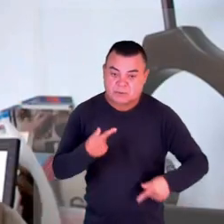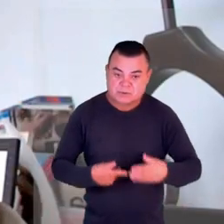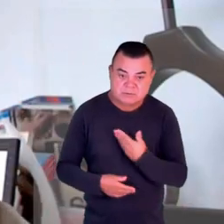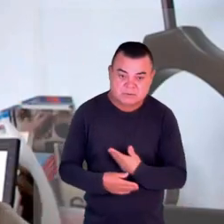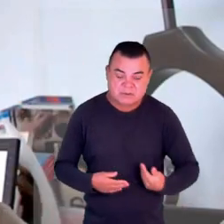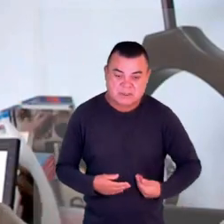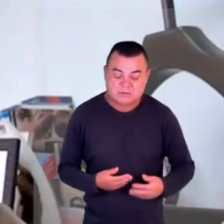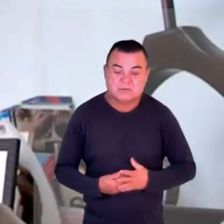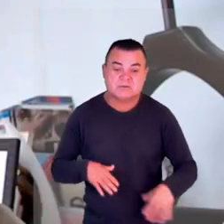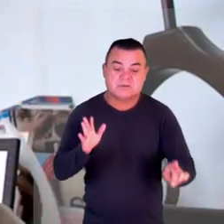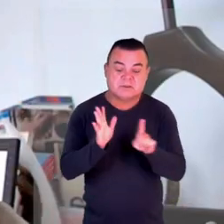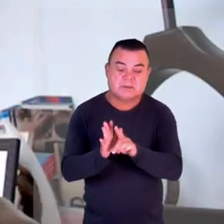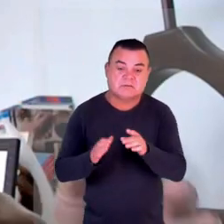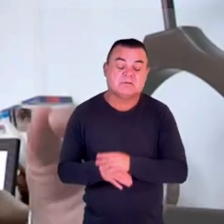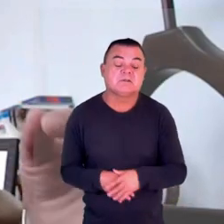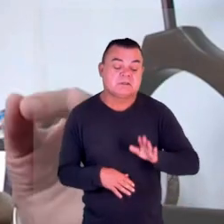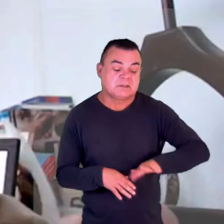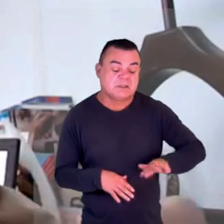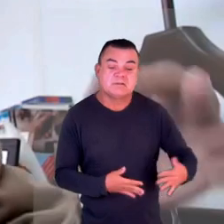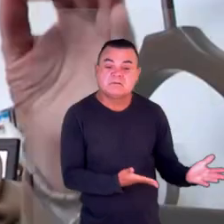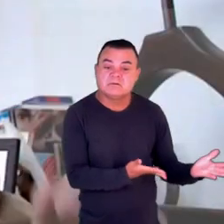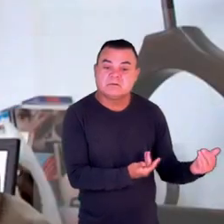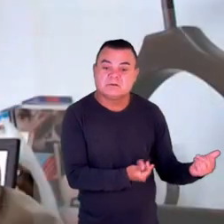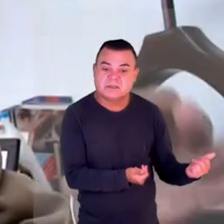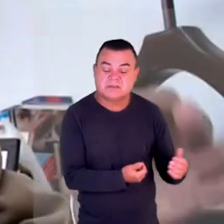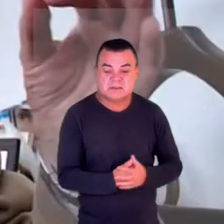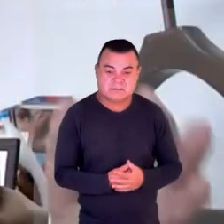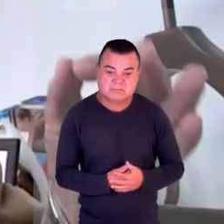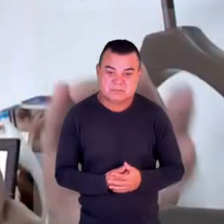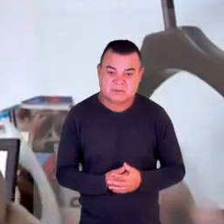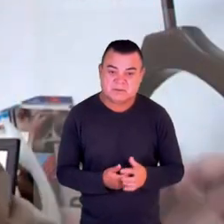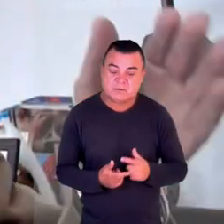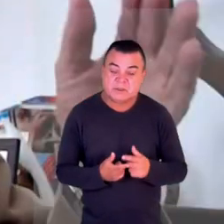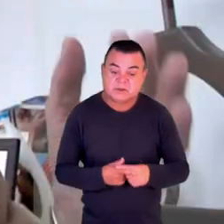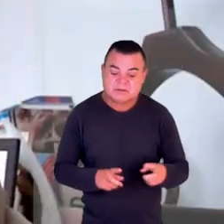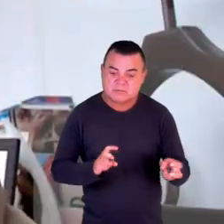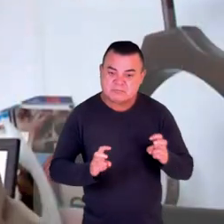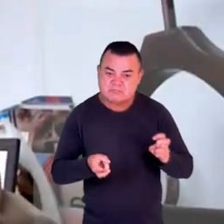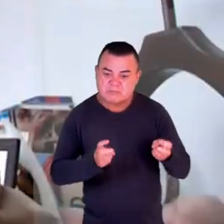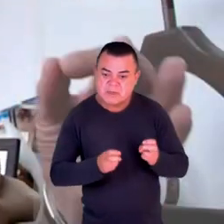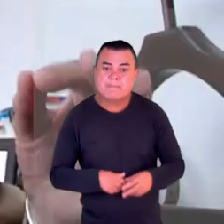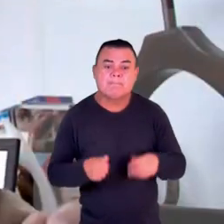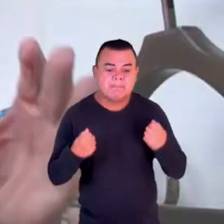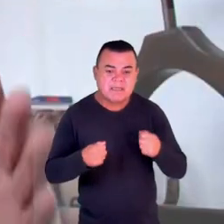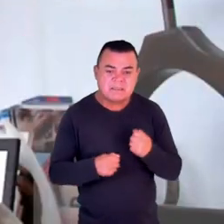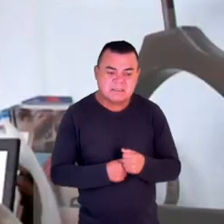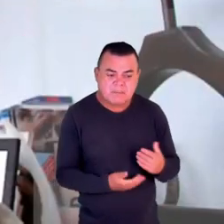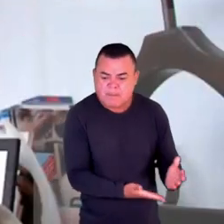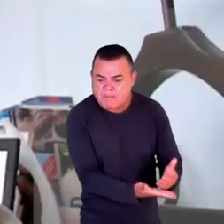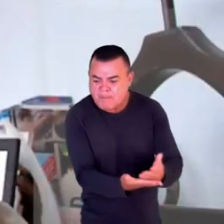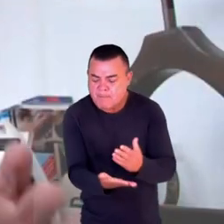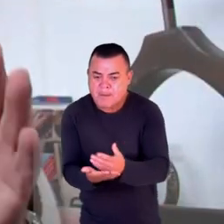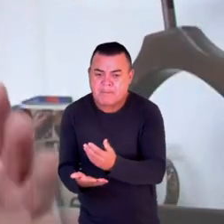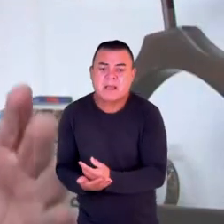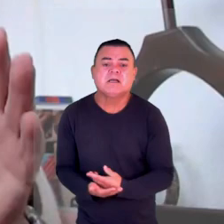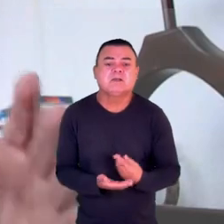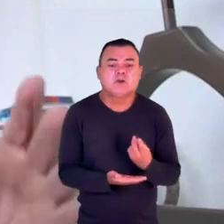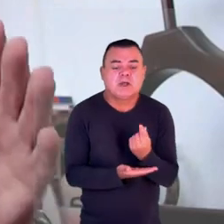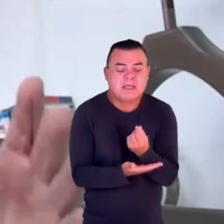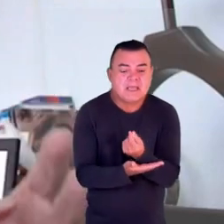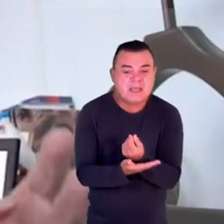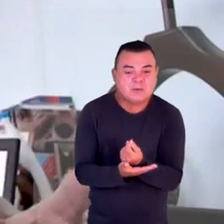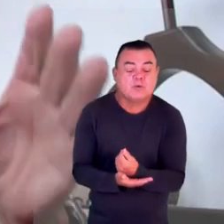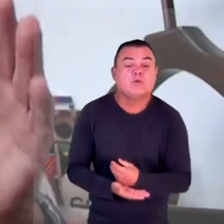vincula o administrador que o administrador é obrigado a canalisar os recursos necessários para a